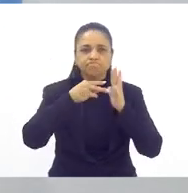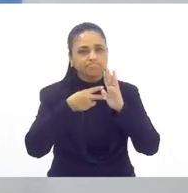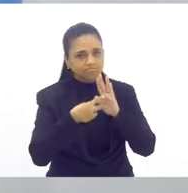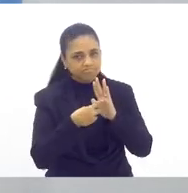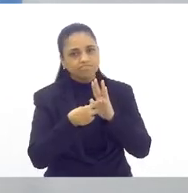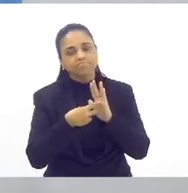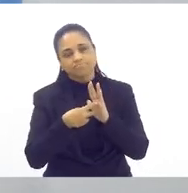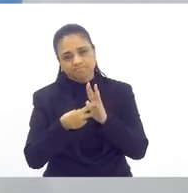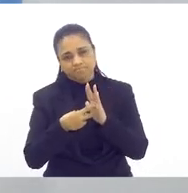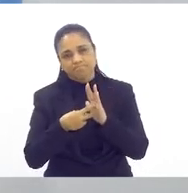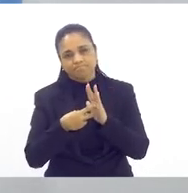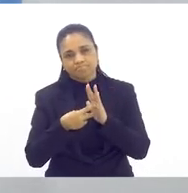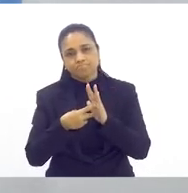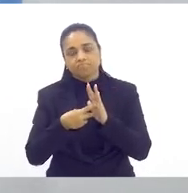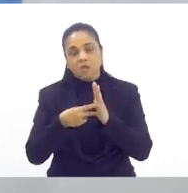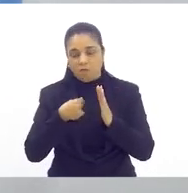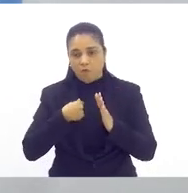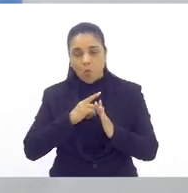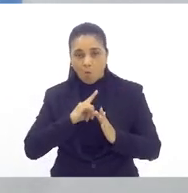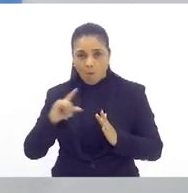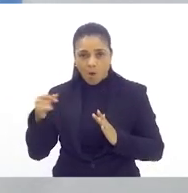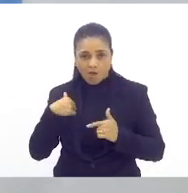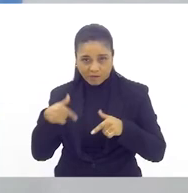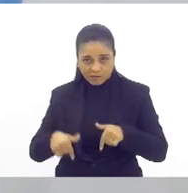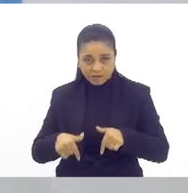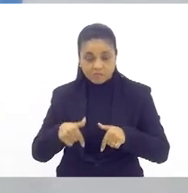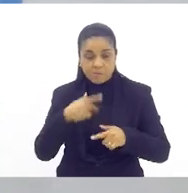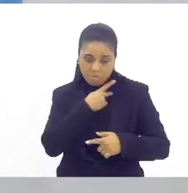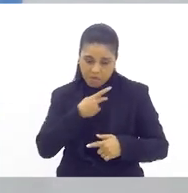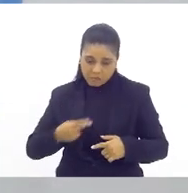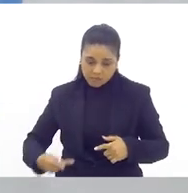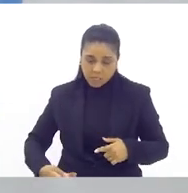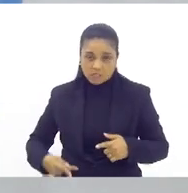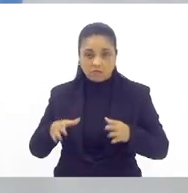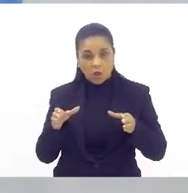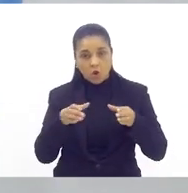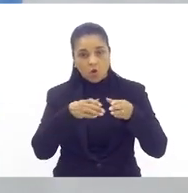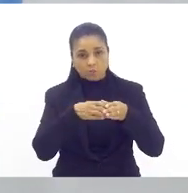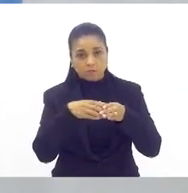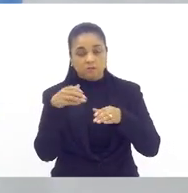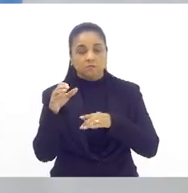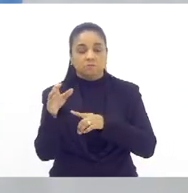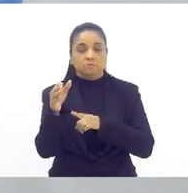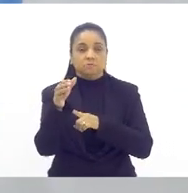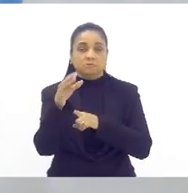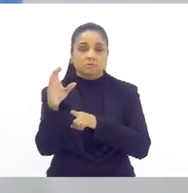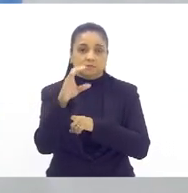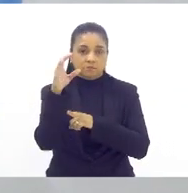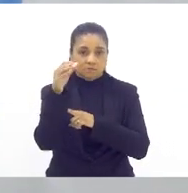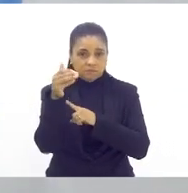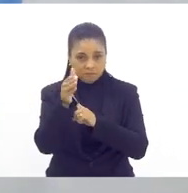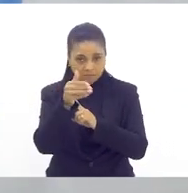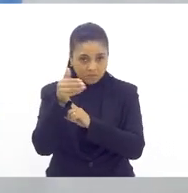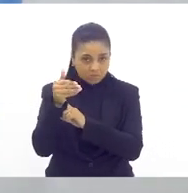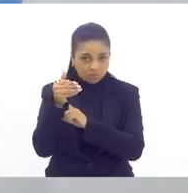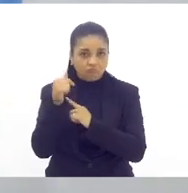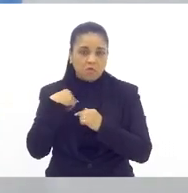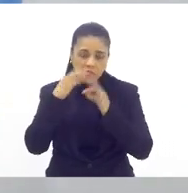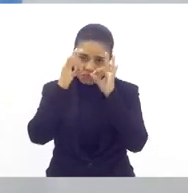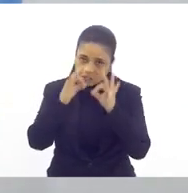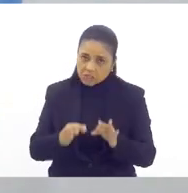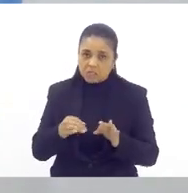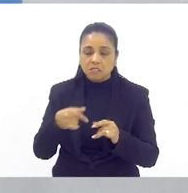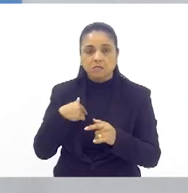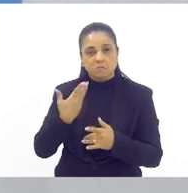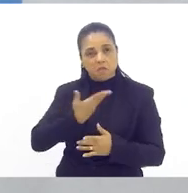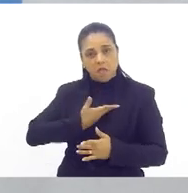e eu saio daqui na qualidade de Presidenta da Comissão da Ciência e Tecnologia tem certeza que a